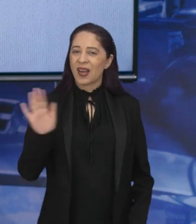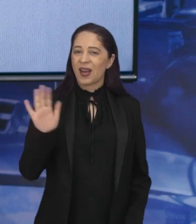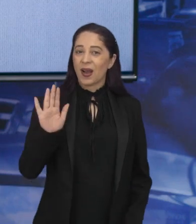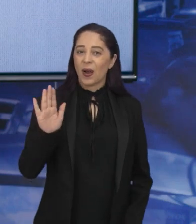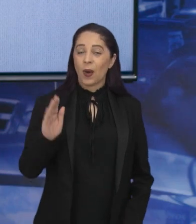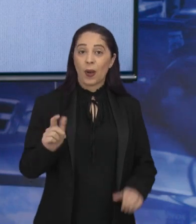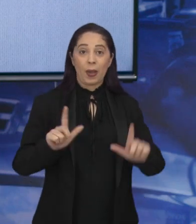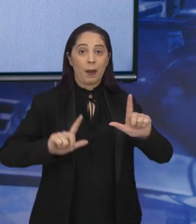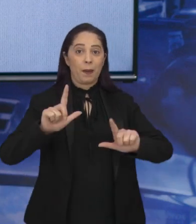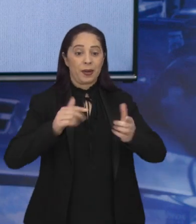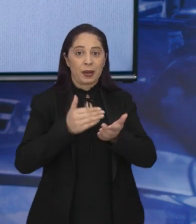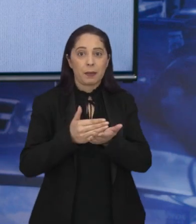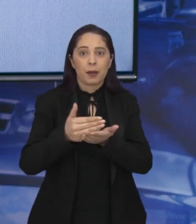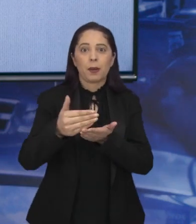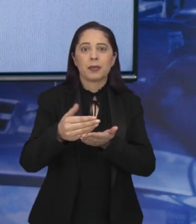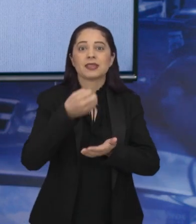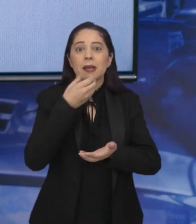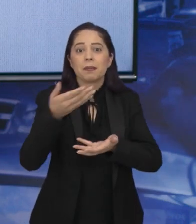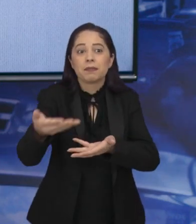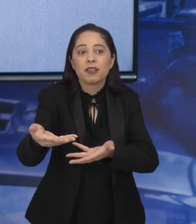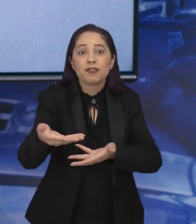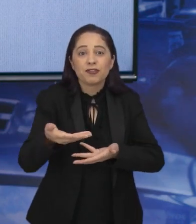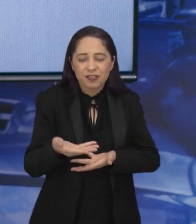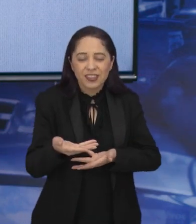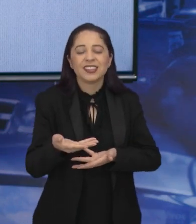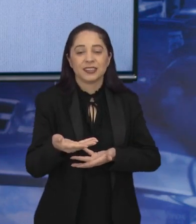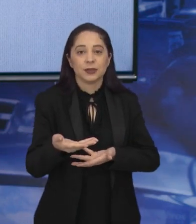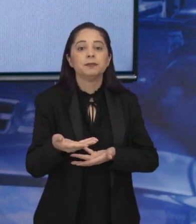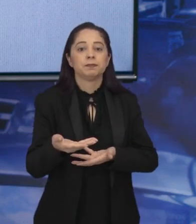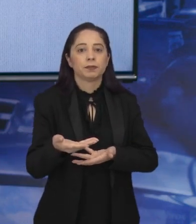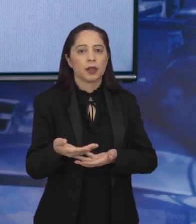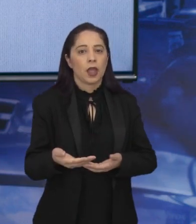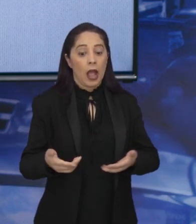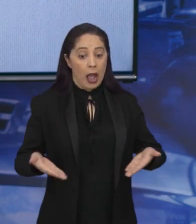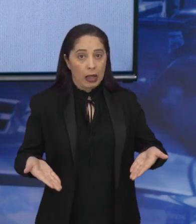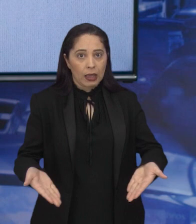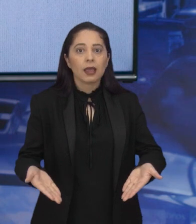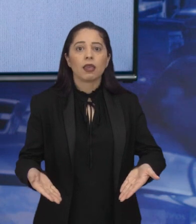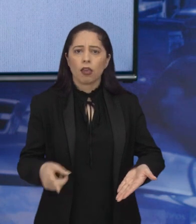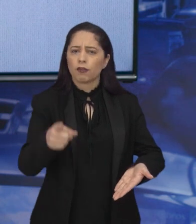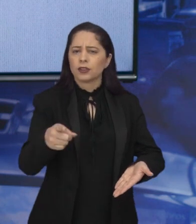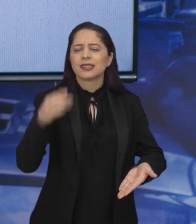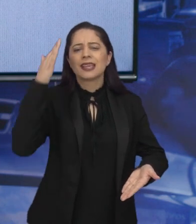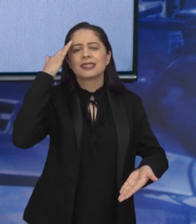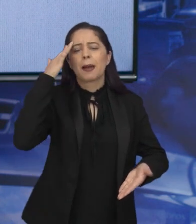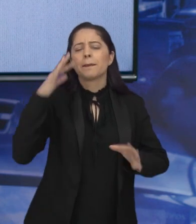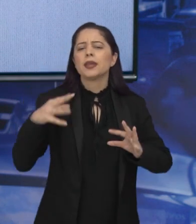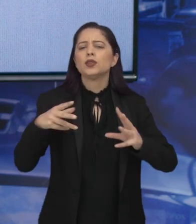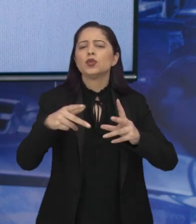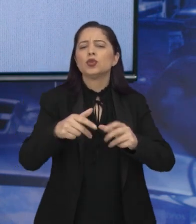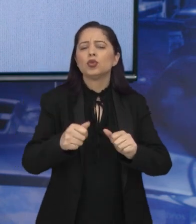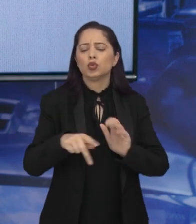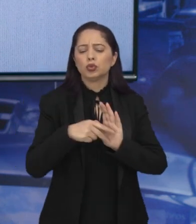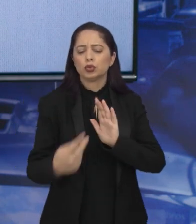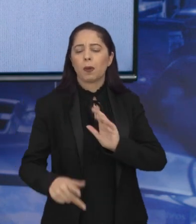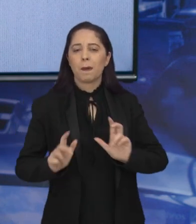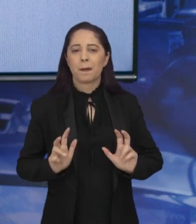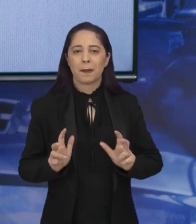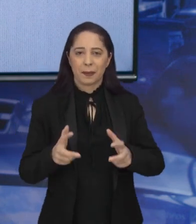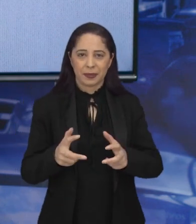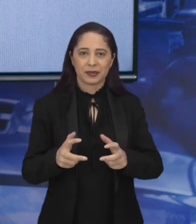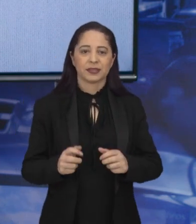Estamos chegando com o Ação Parlamentar. Seja bem-vinda, seja bem-vindo. Esse é o nosso espaço para você ficar por dentro